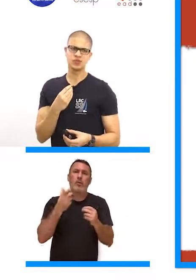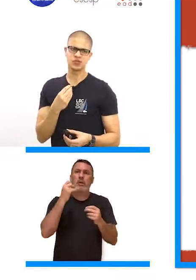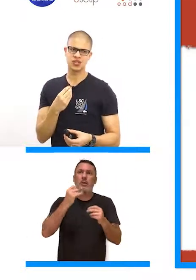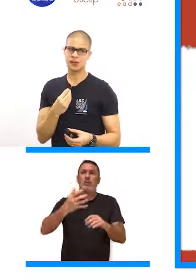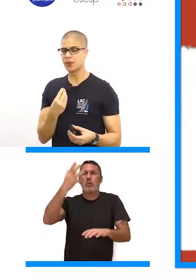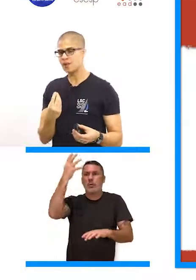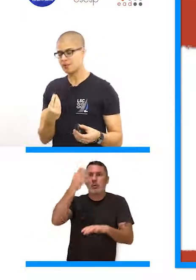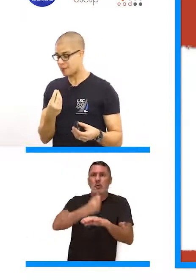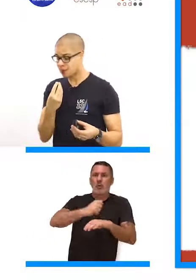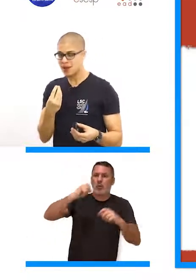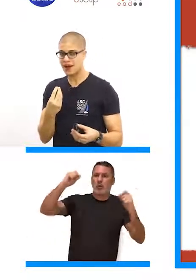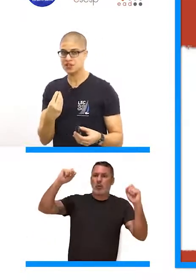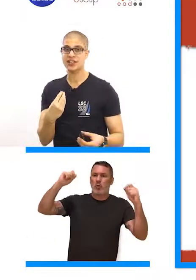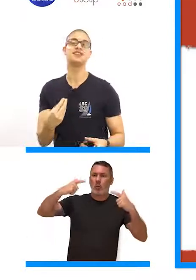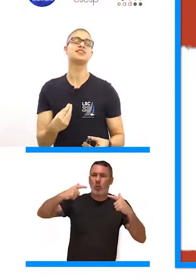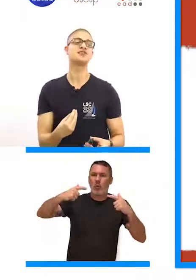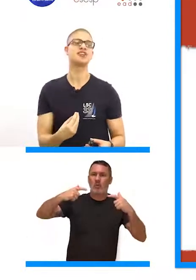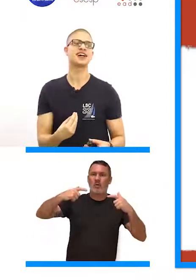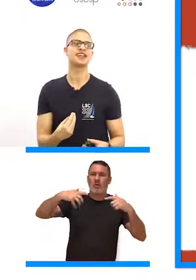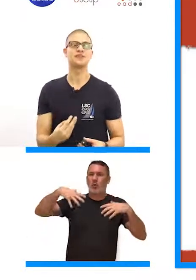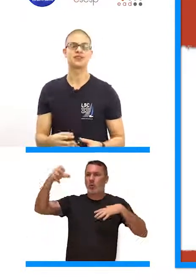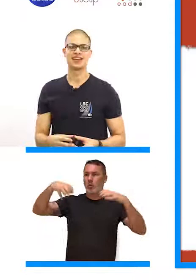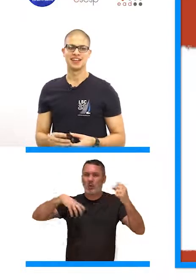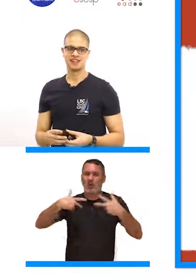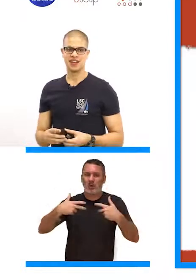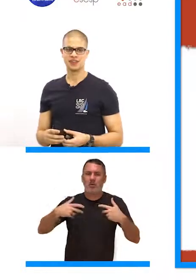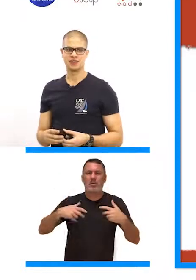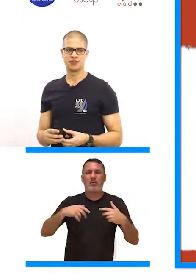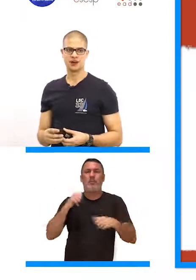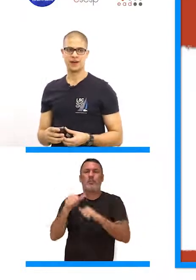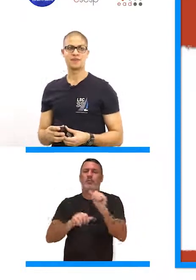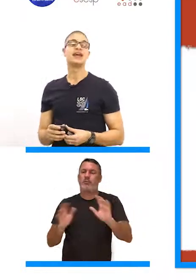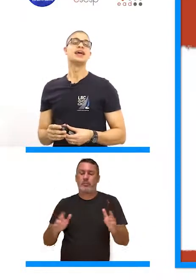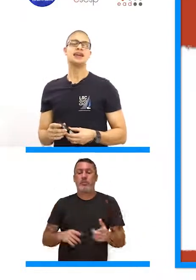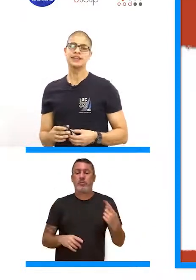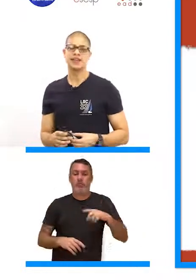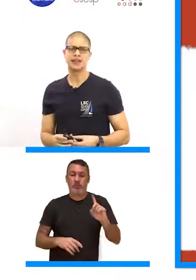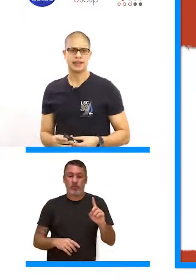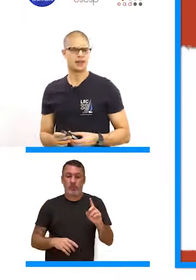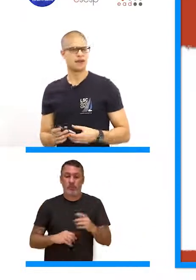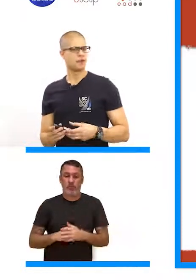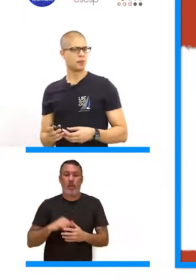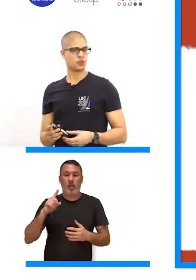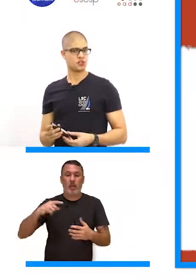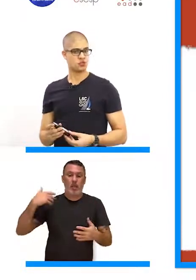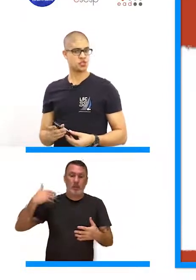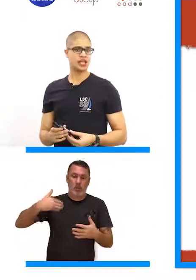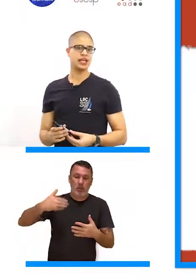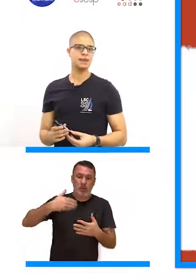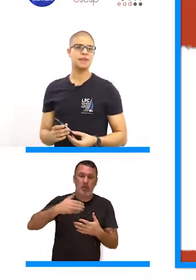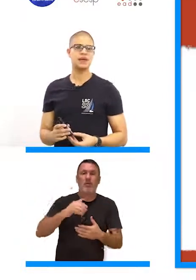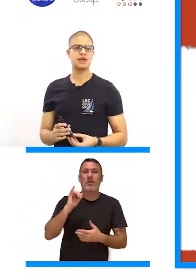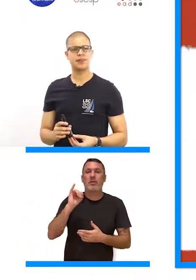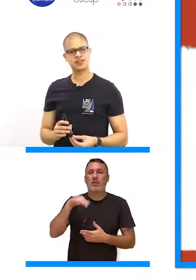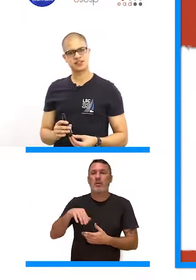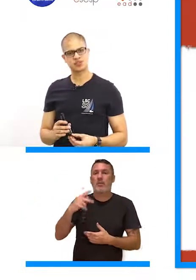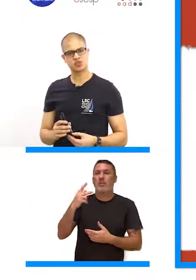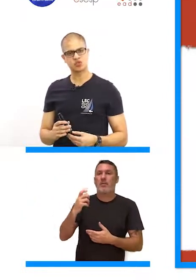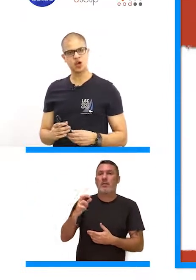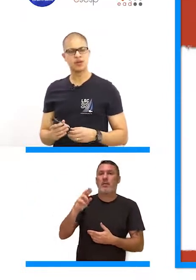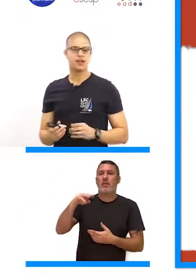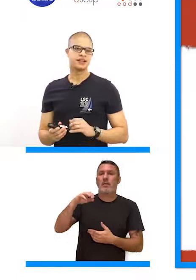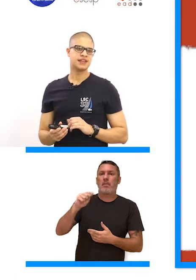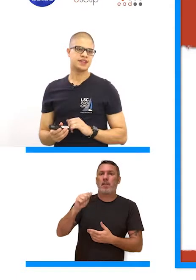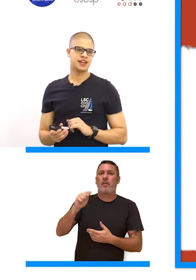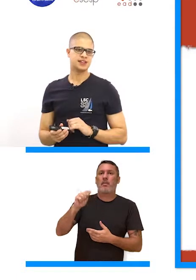não teríamos a problemática intensificada dessa forma. Letra D. Pelo processo de impermeabilização